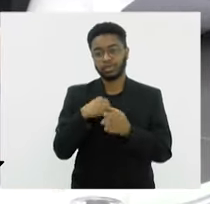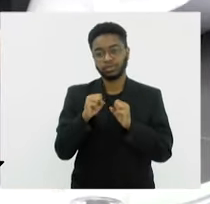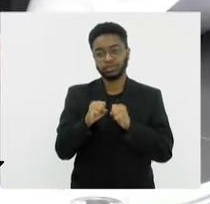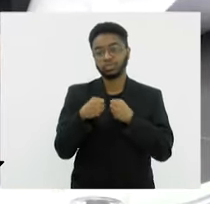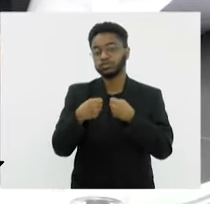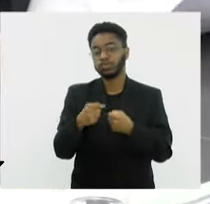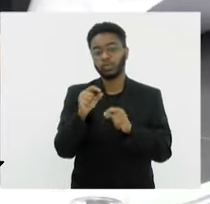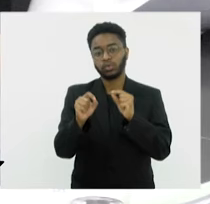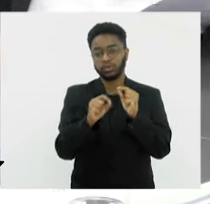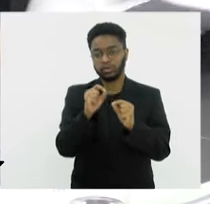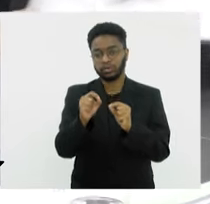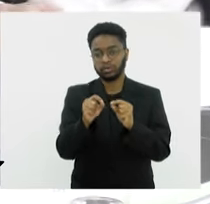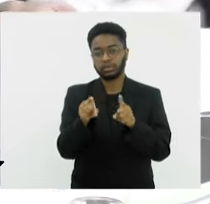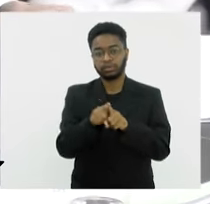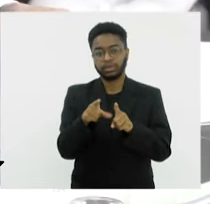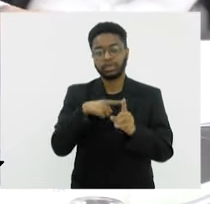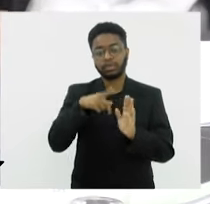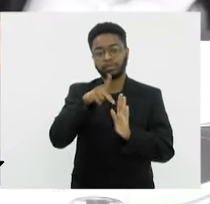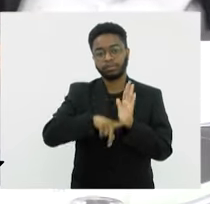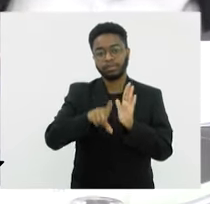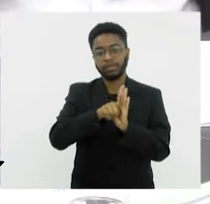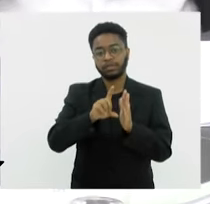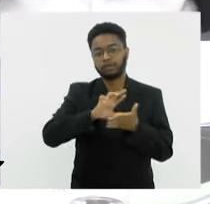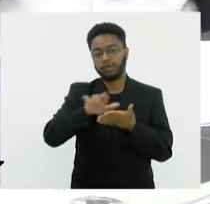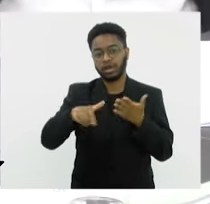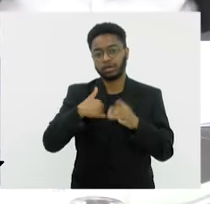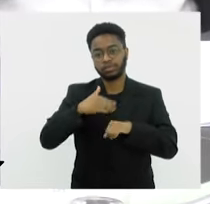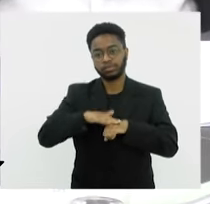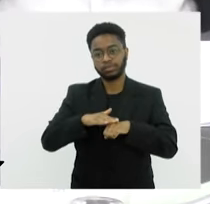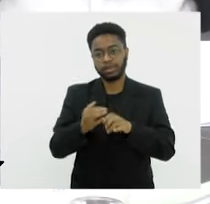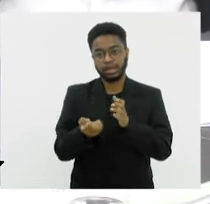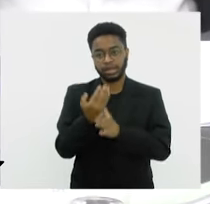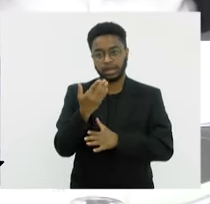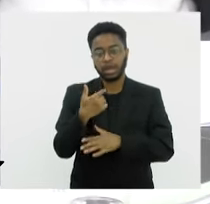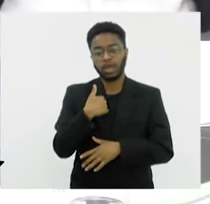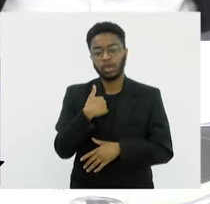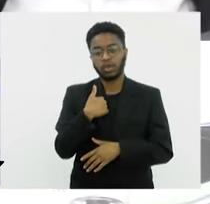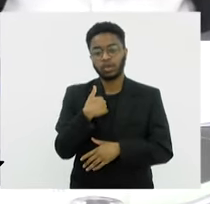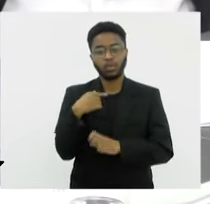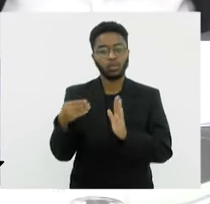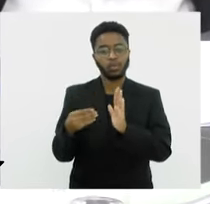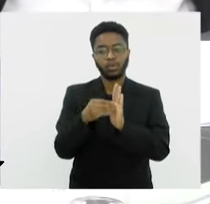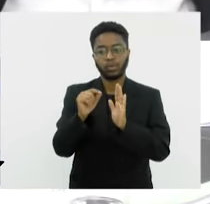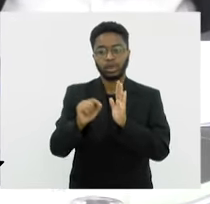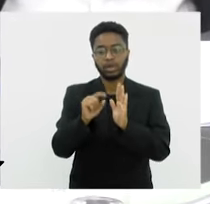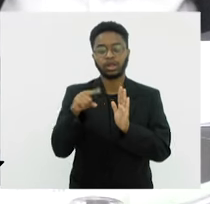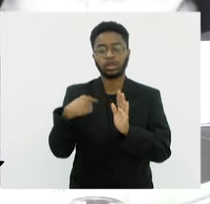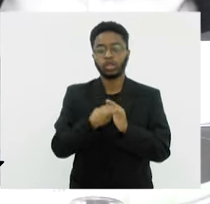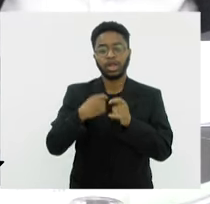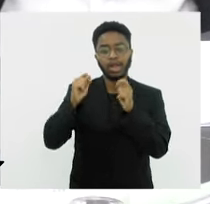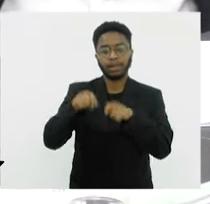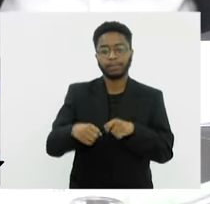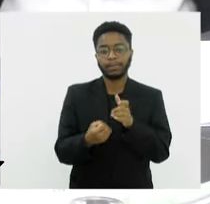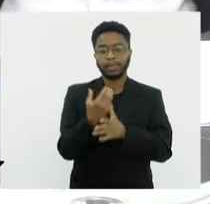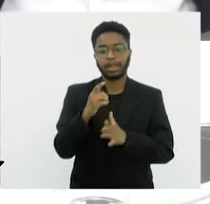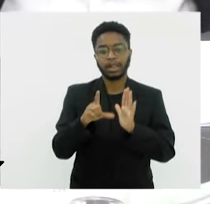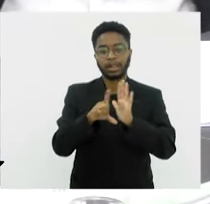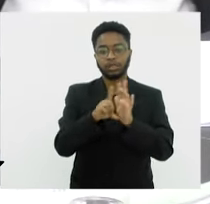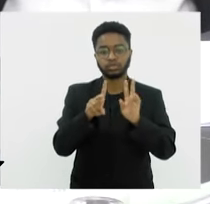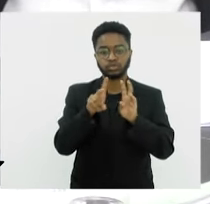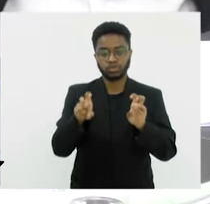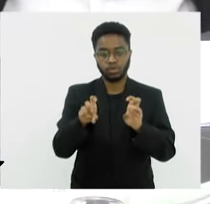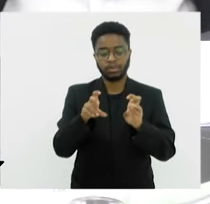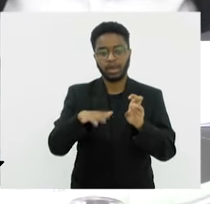aqui, inclusive tem vários projetos de lei de minha autoria que eu tenho sustentado na nossa capacidade de legislar sobre o tema do